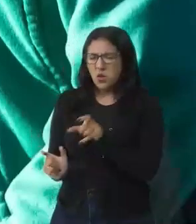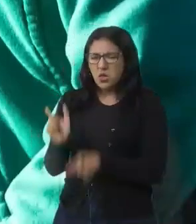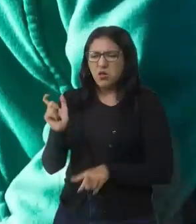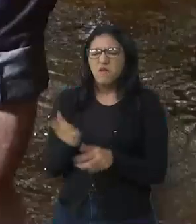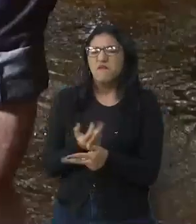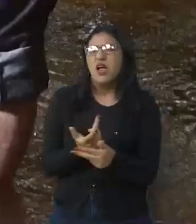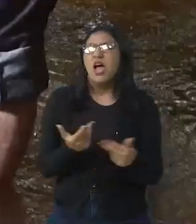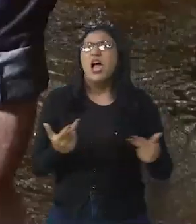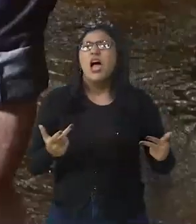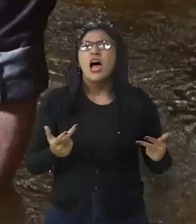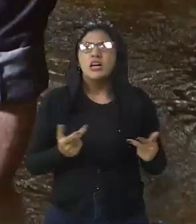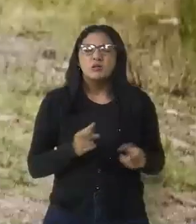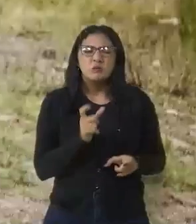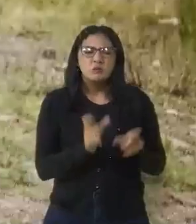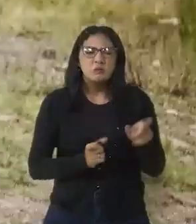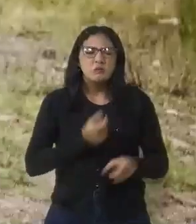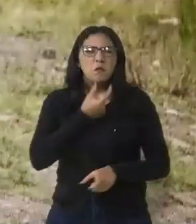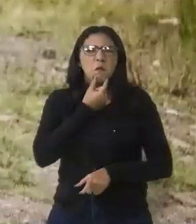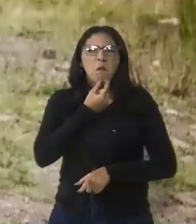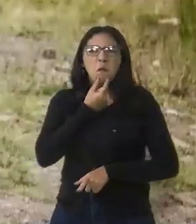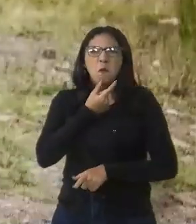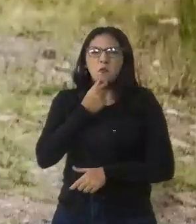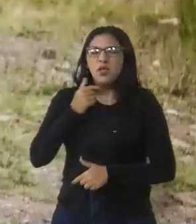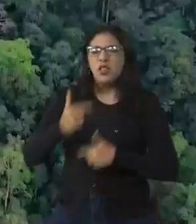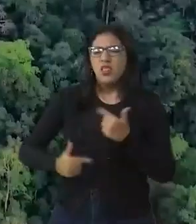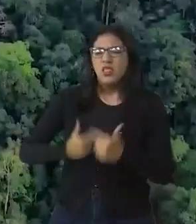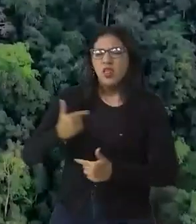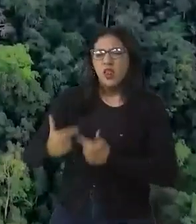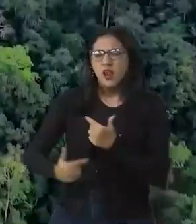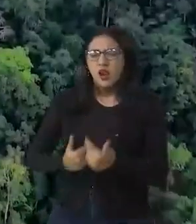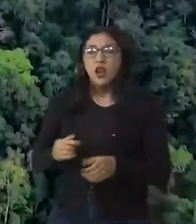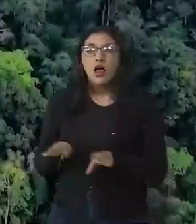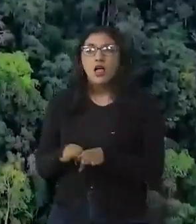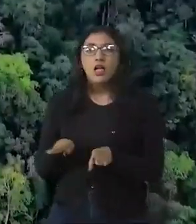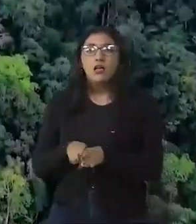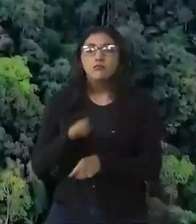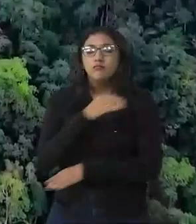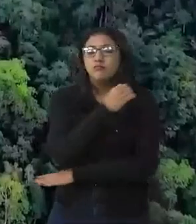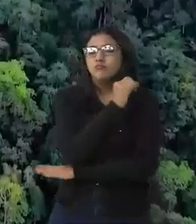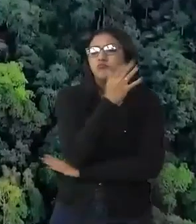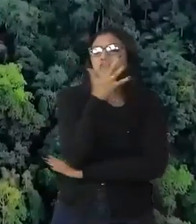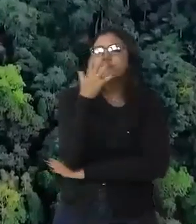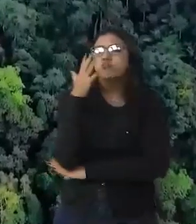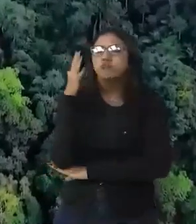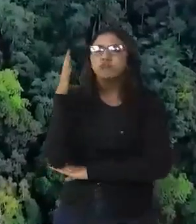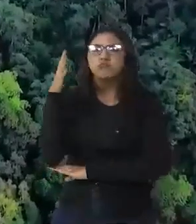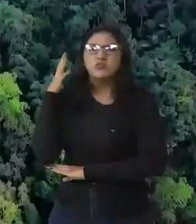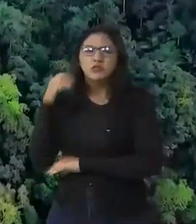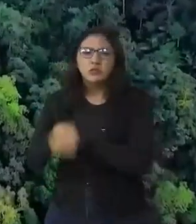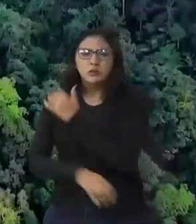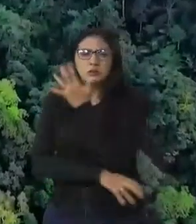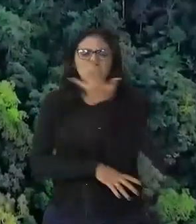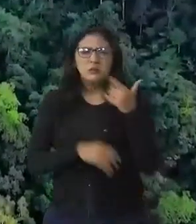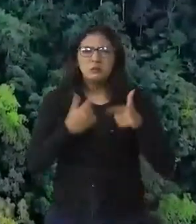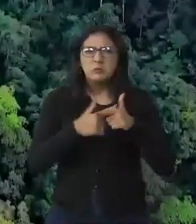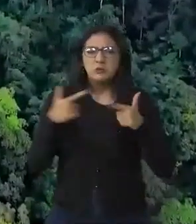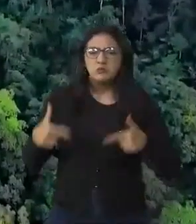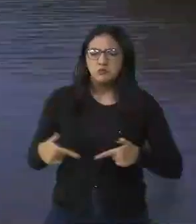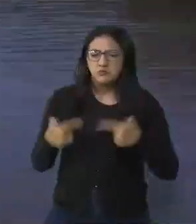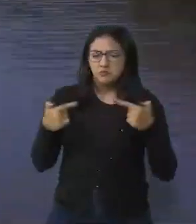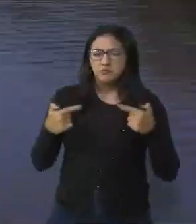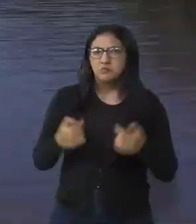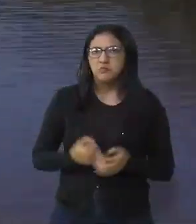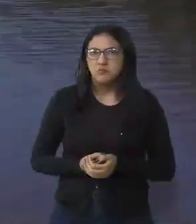poceiros, garimpeiros, bandoleiros e de terras demarcadas sobre a mira das